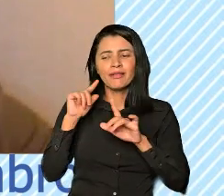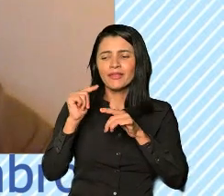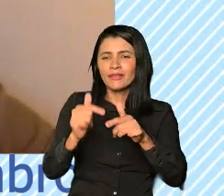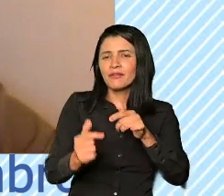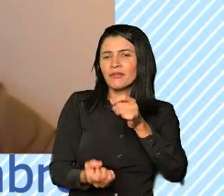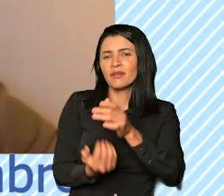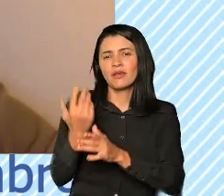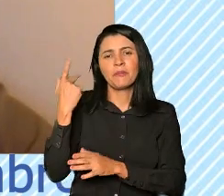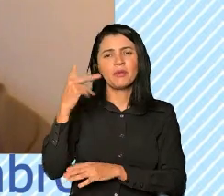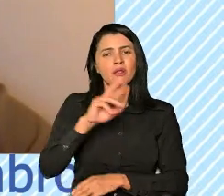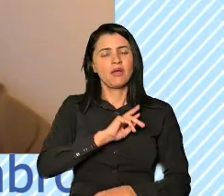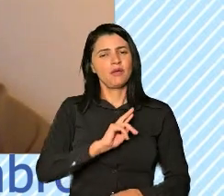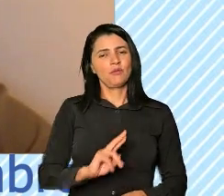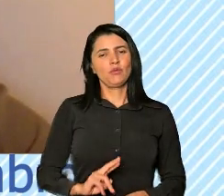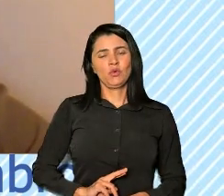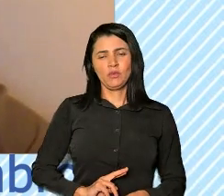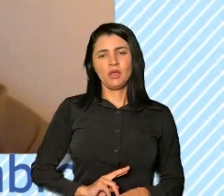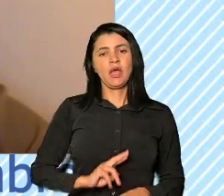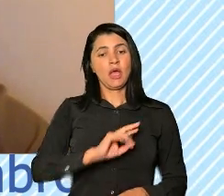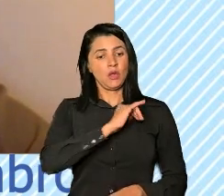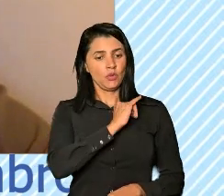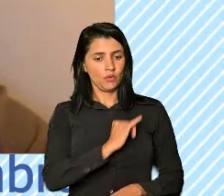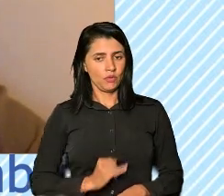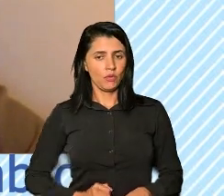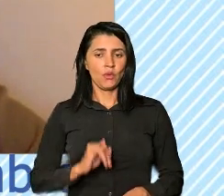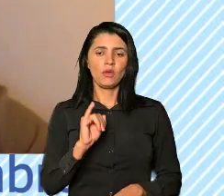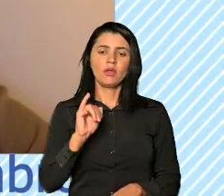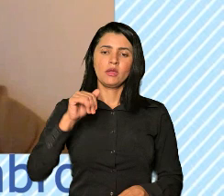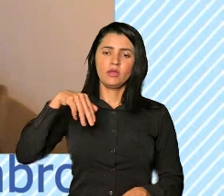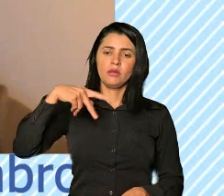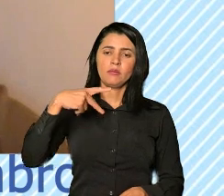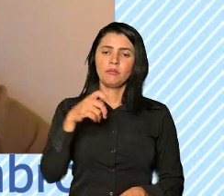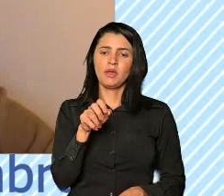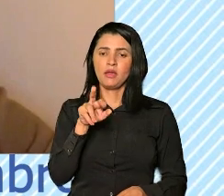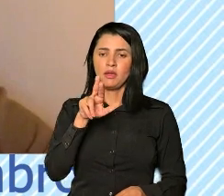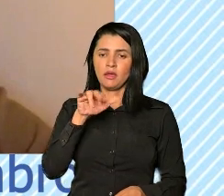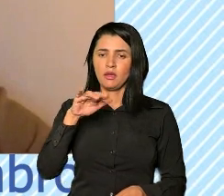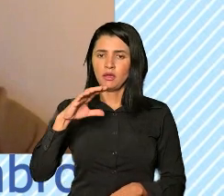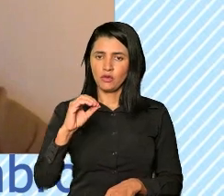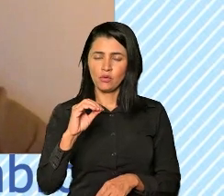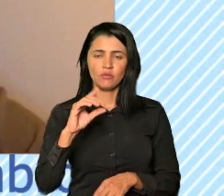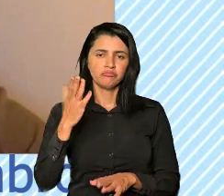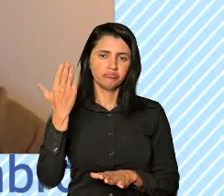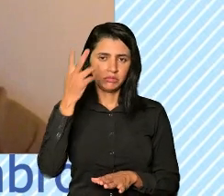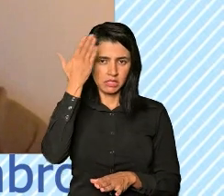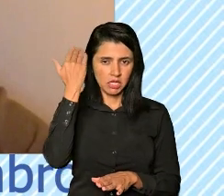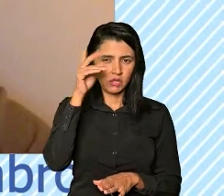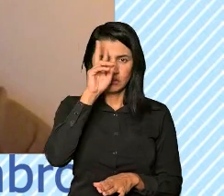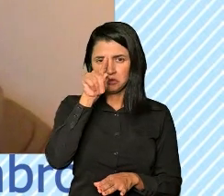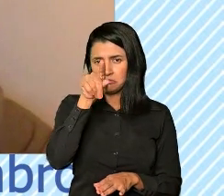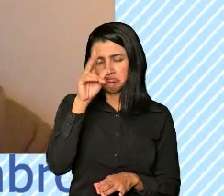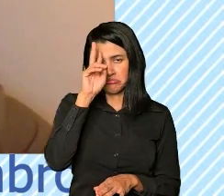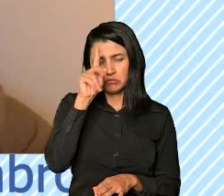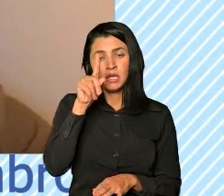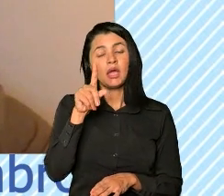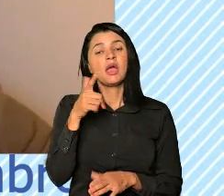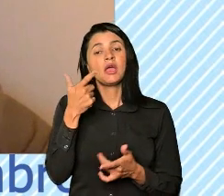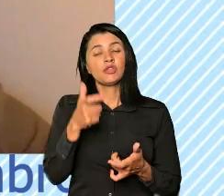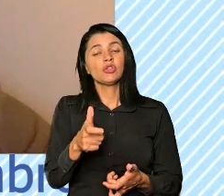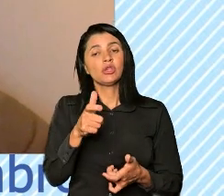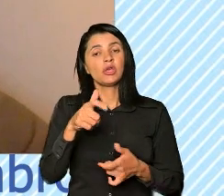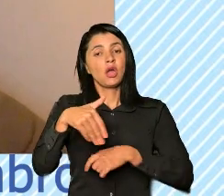pela República. No Império, não sei se vocês se lembram, existia no Rio de Janeiro denominações como Rua